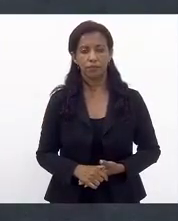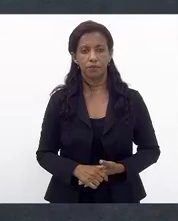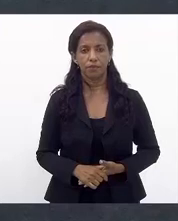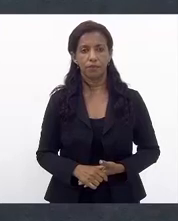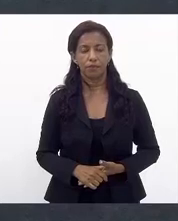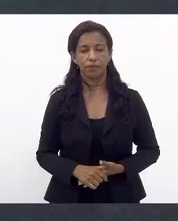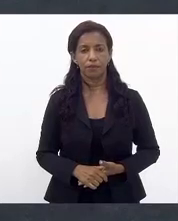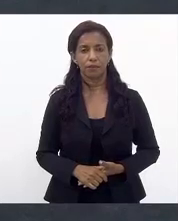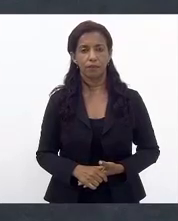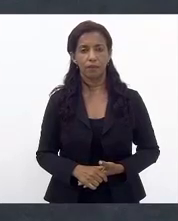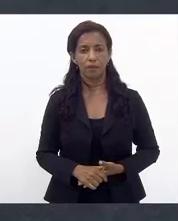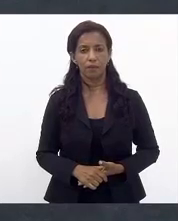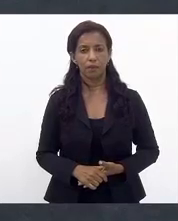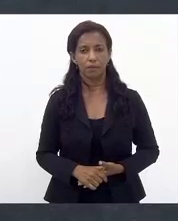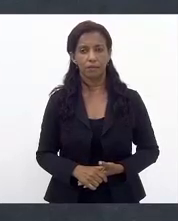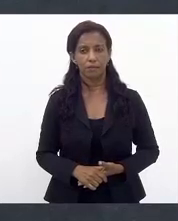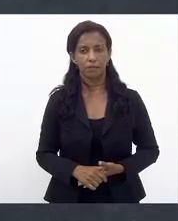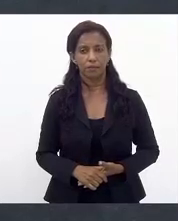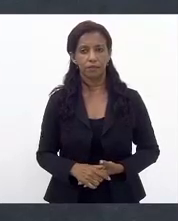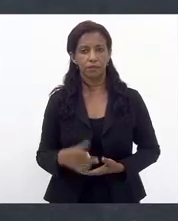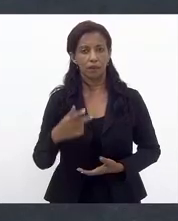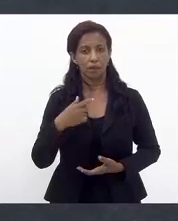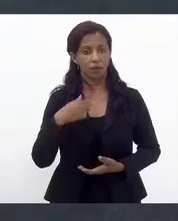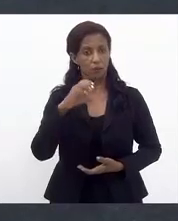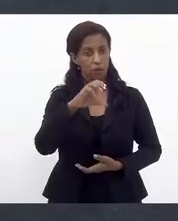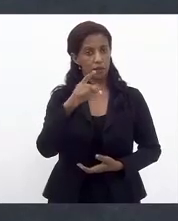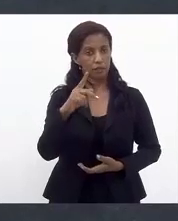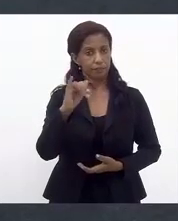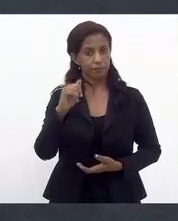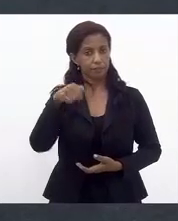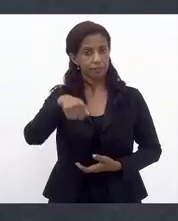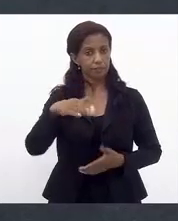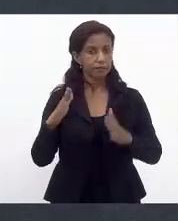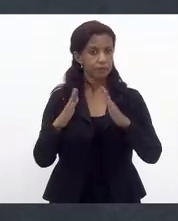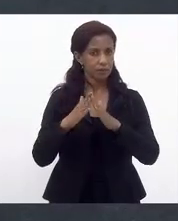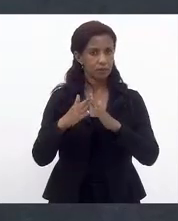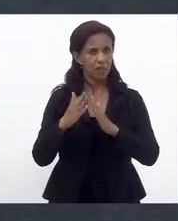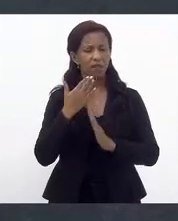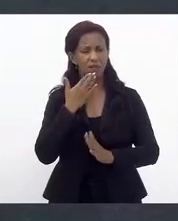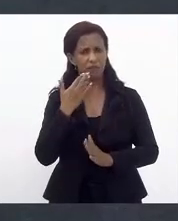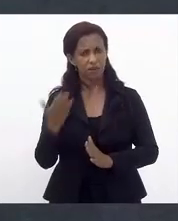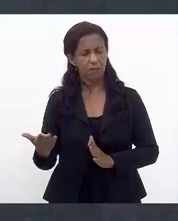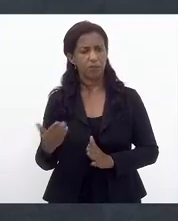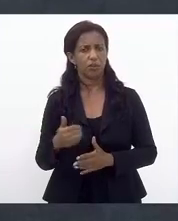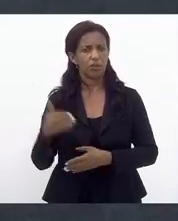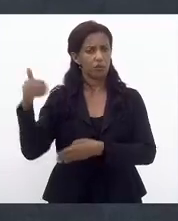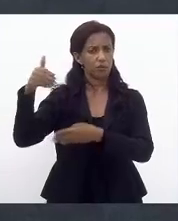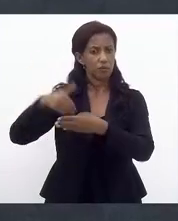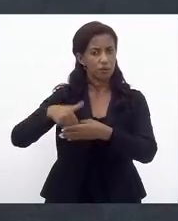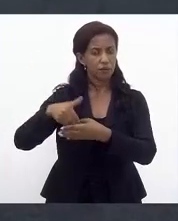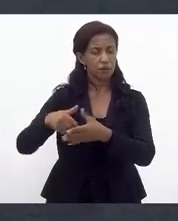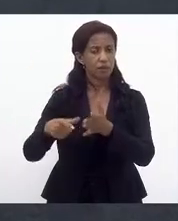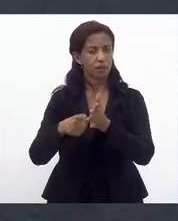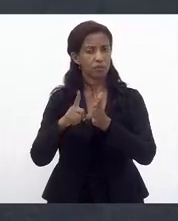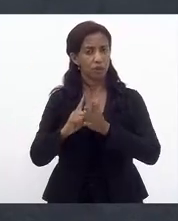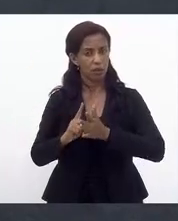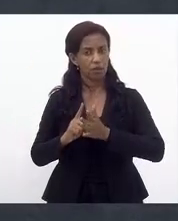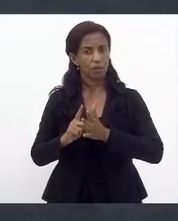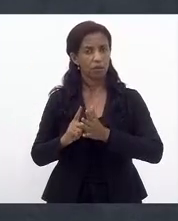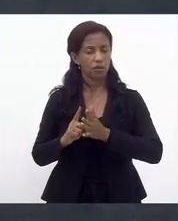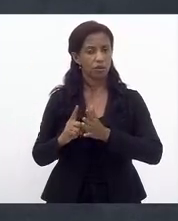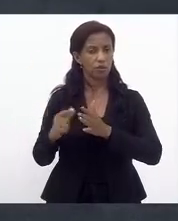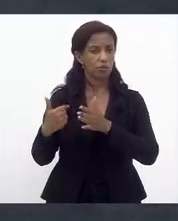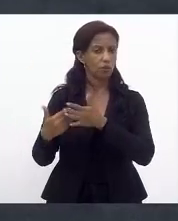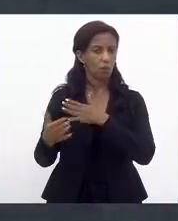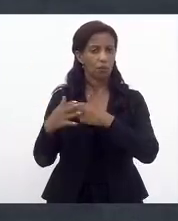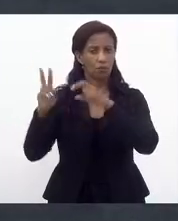Juliana que eu preciso de uma sempre nessa casa usando insistir muito para que o relatório fosse votado antes de que fosse votado a qualquer outro tema